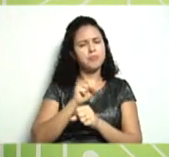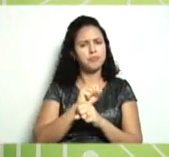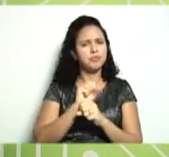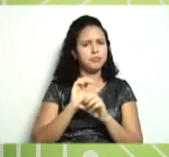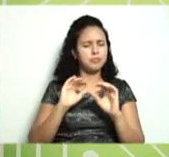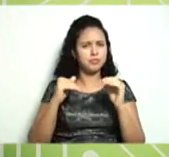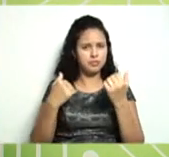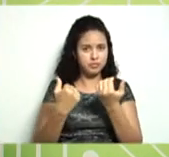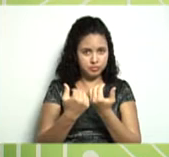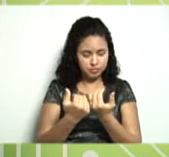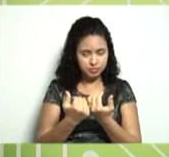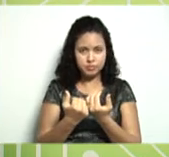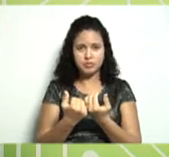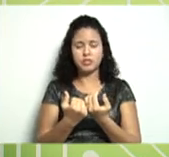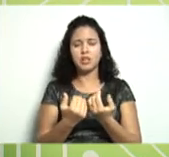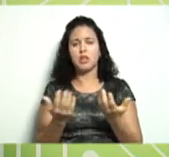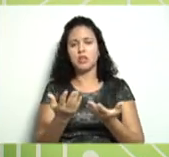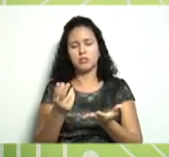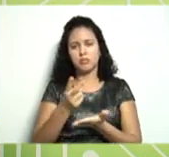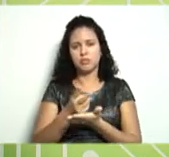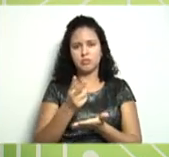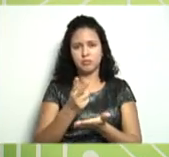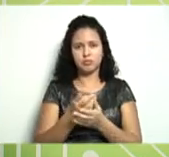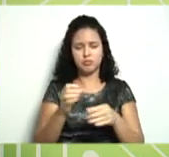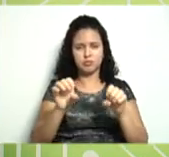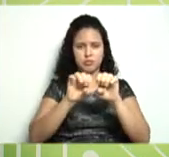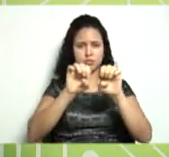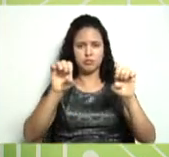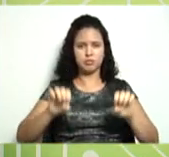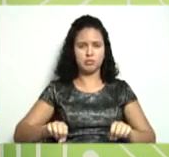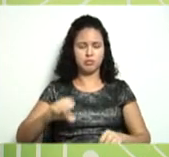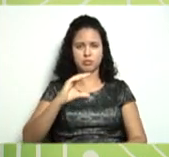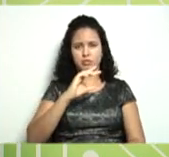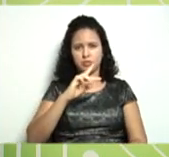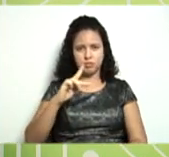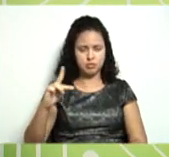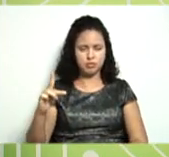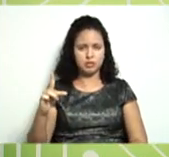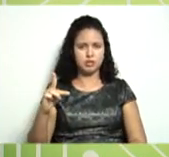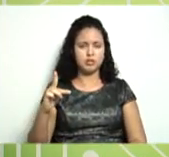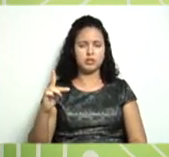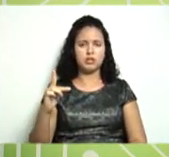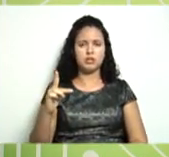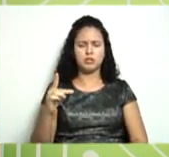nós vamos continuar falando sobre a estrutura das cooperativas, onde nós